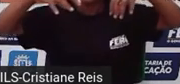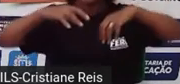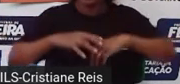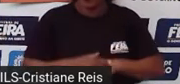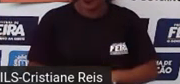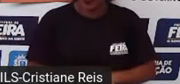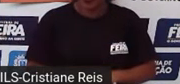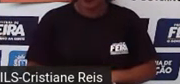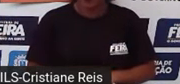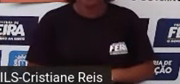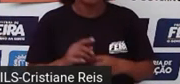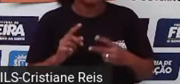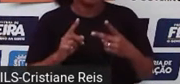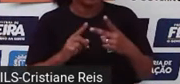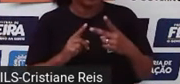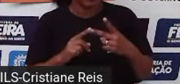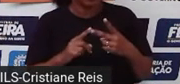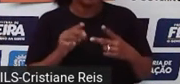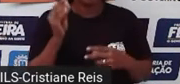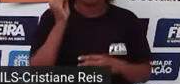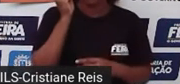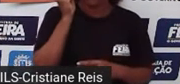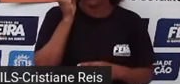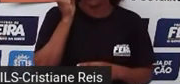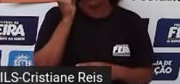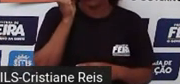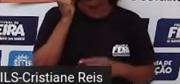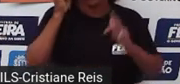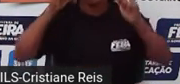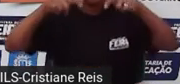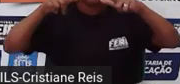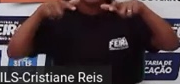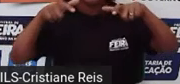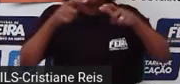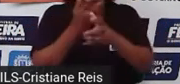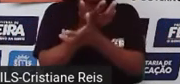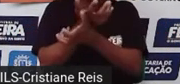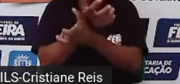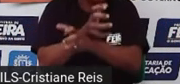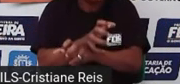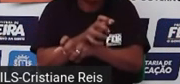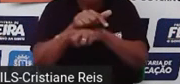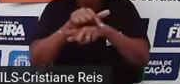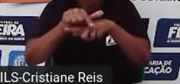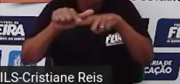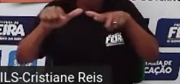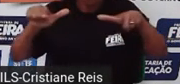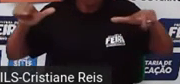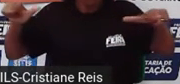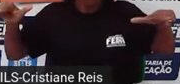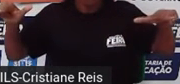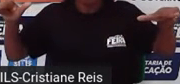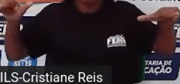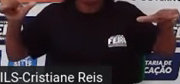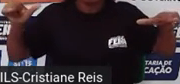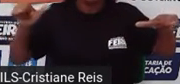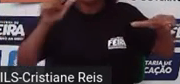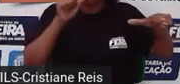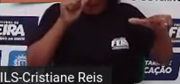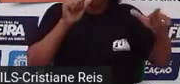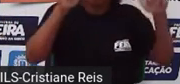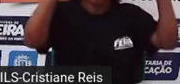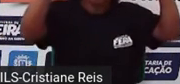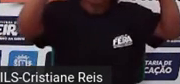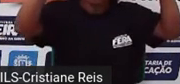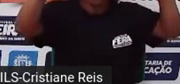aqui e aqui tá mostrando que são as áreas dos desertos porque quando chega aqui praticamente né já desligou